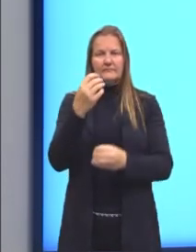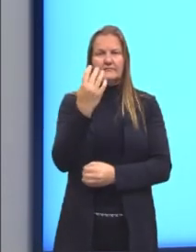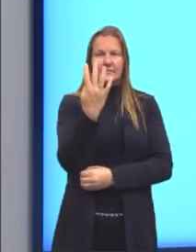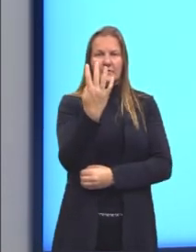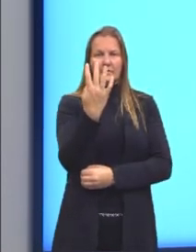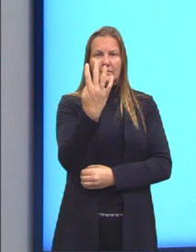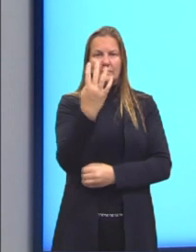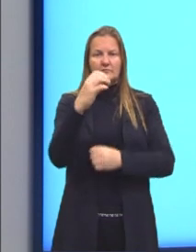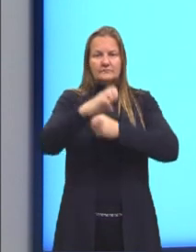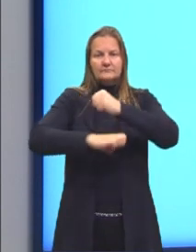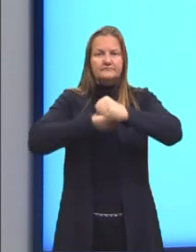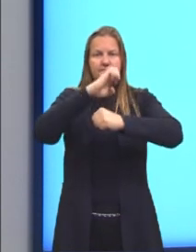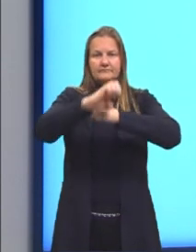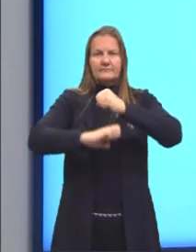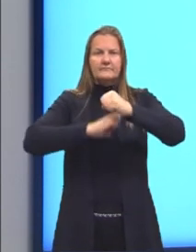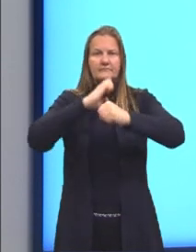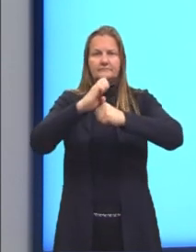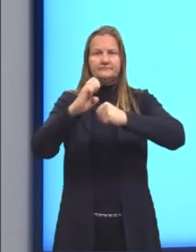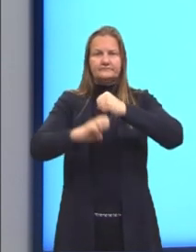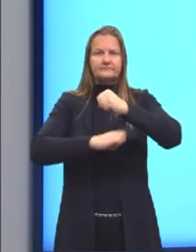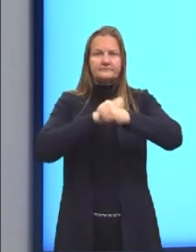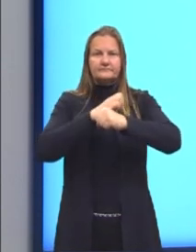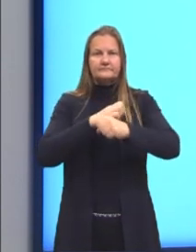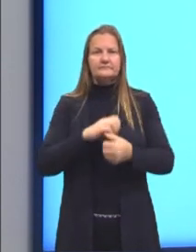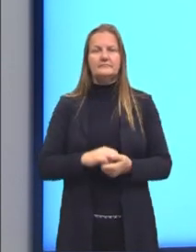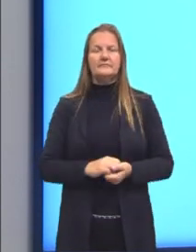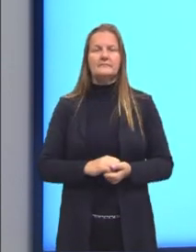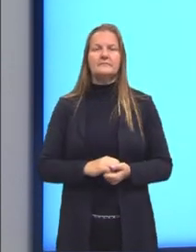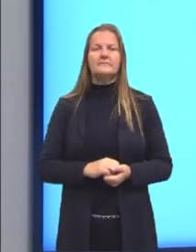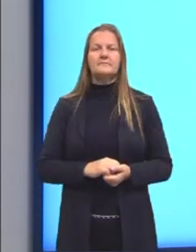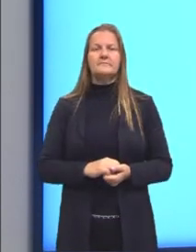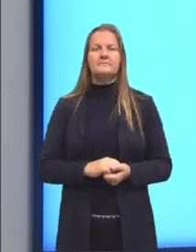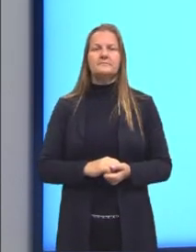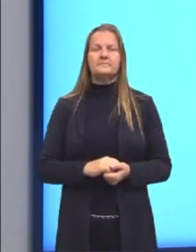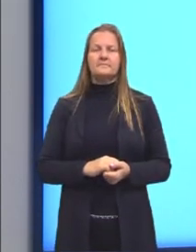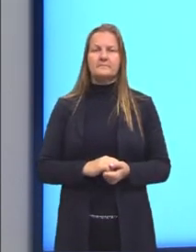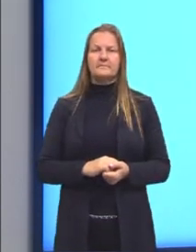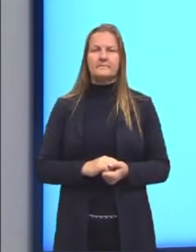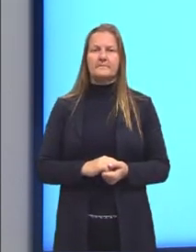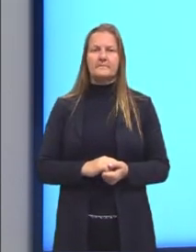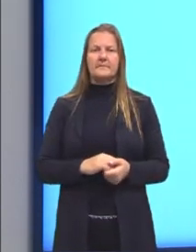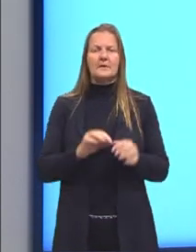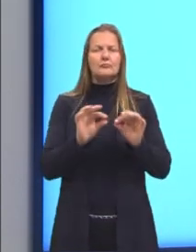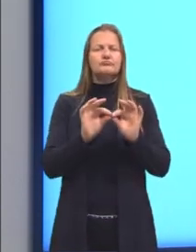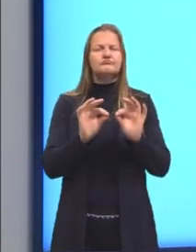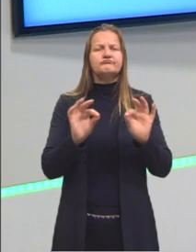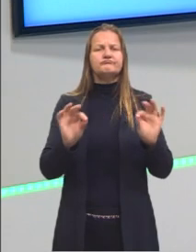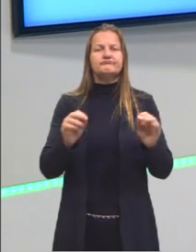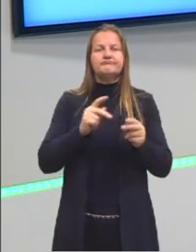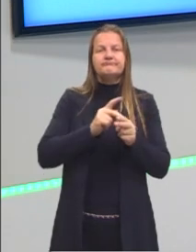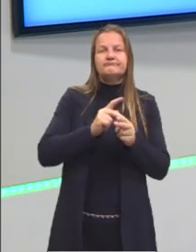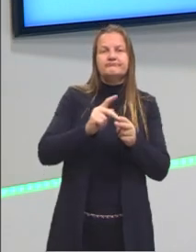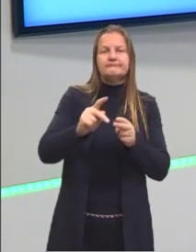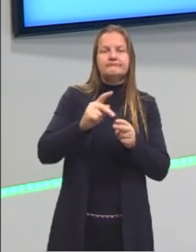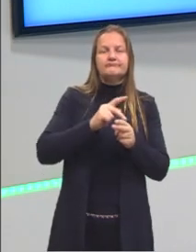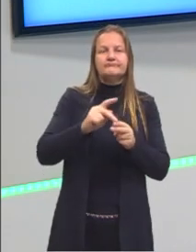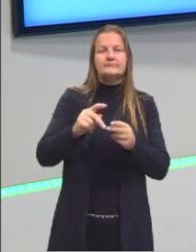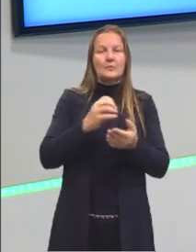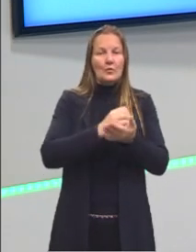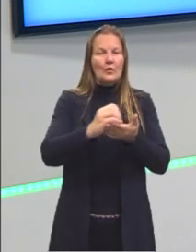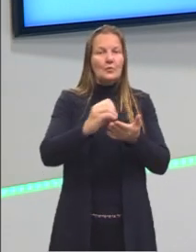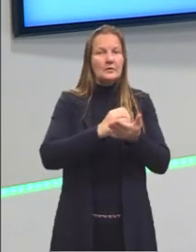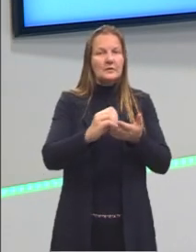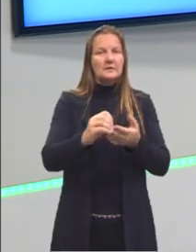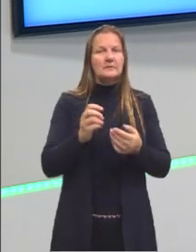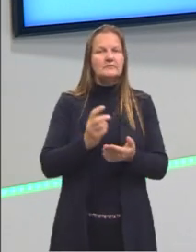quatro elétrons para formar a regra do octeto né e consegui e conseguir se tornar estável então lembrando de química orgânica a